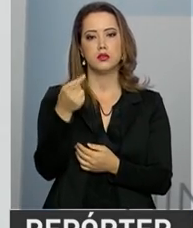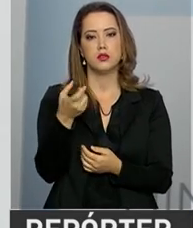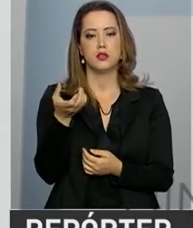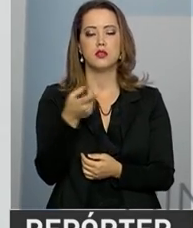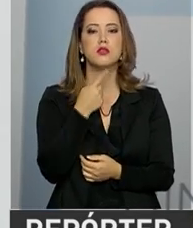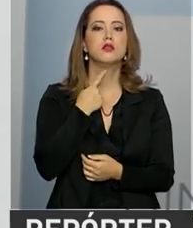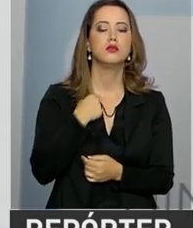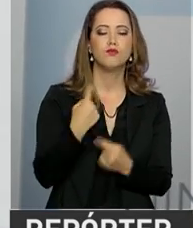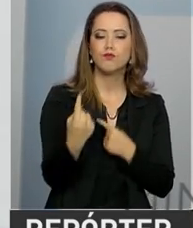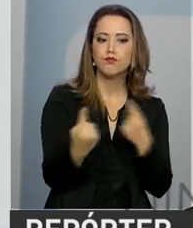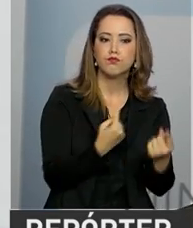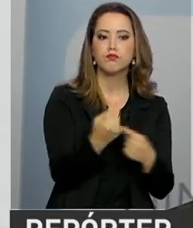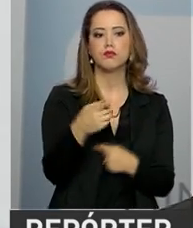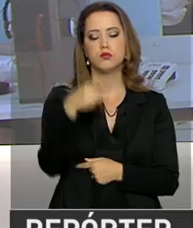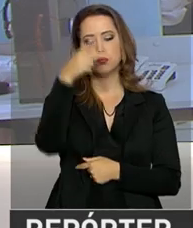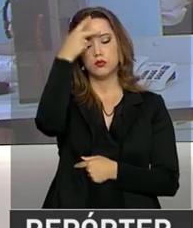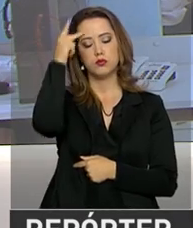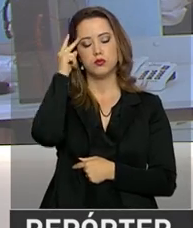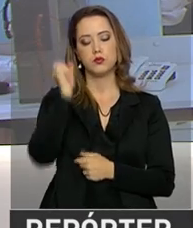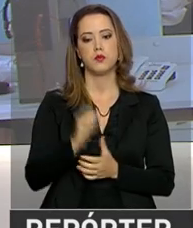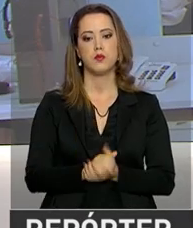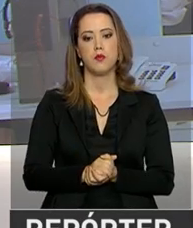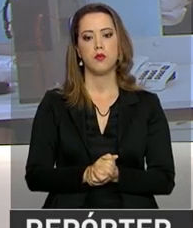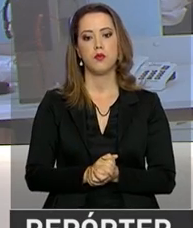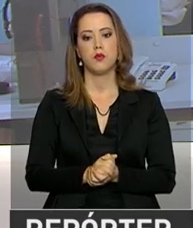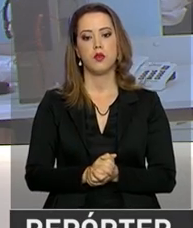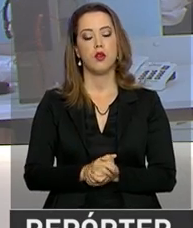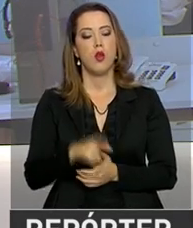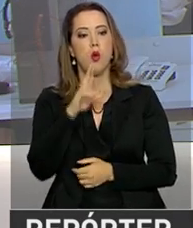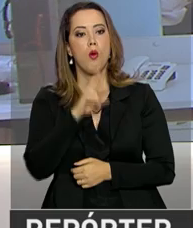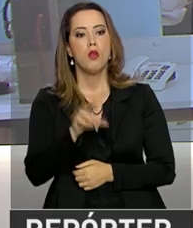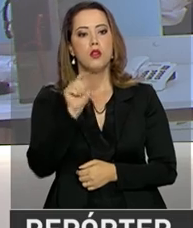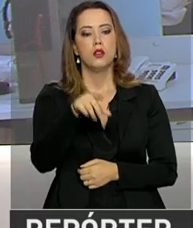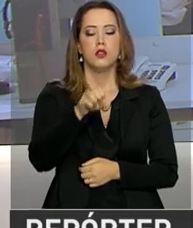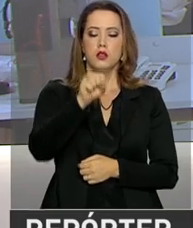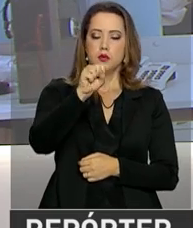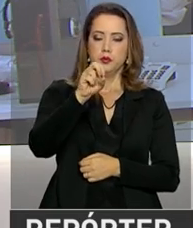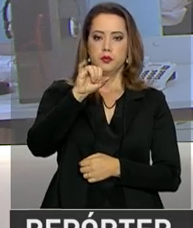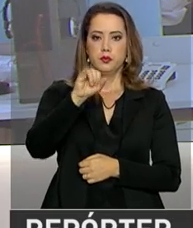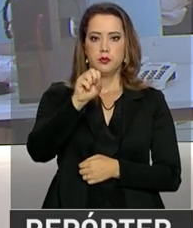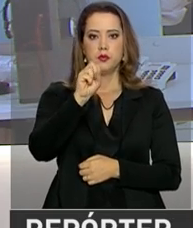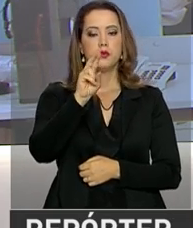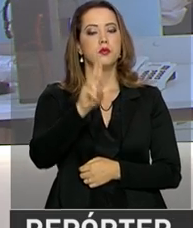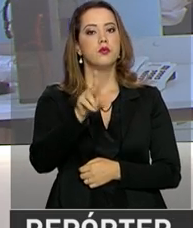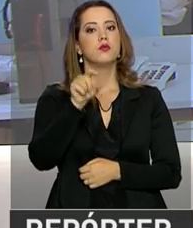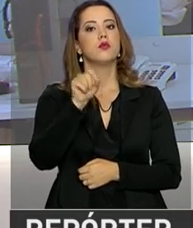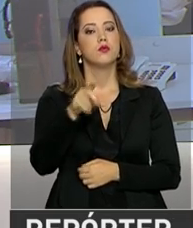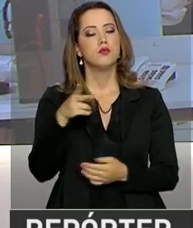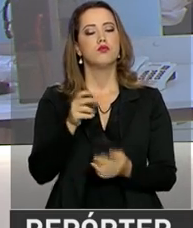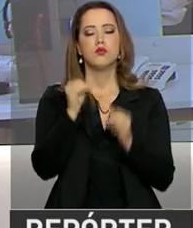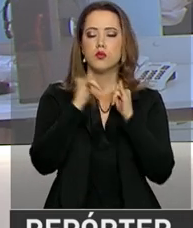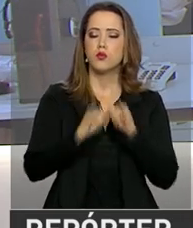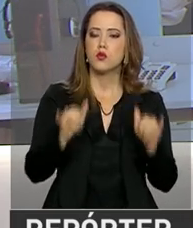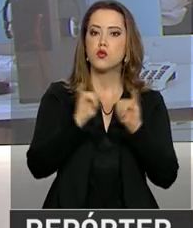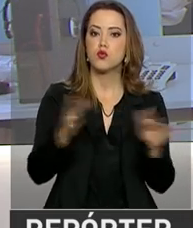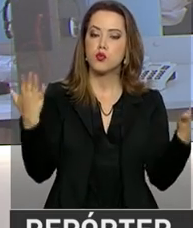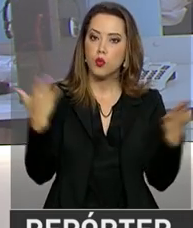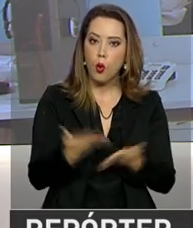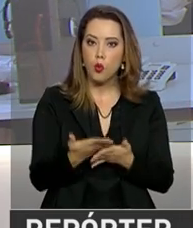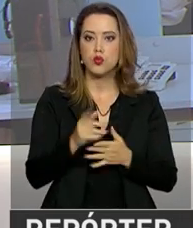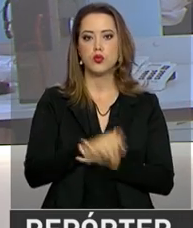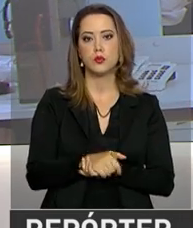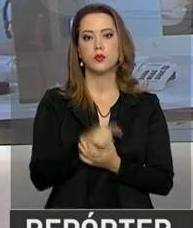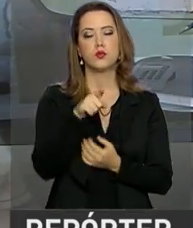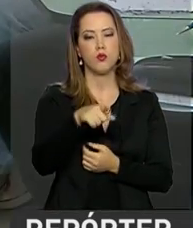e a necessidade de cada cidadão brasileiro os resultados do cisu sistema de seleção unificada vão ser divulgados hoje